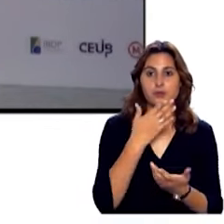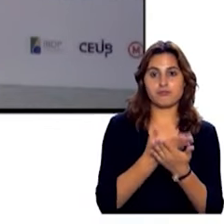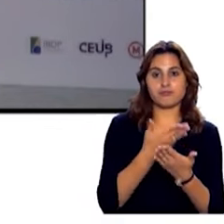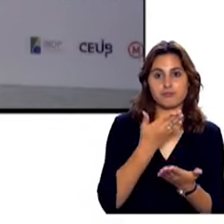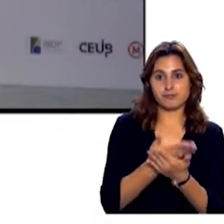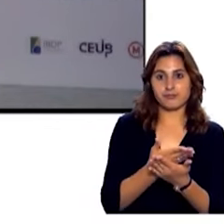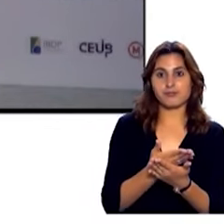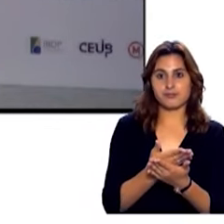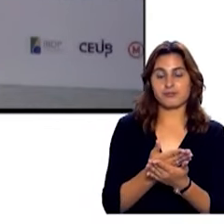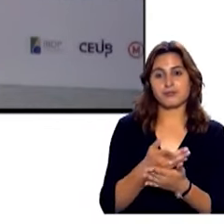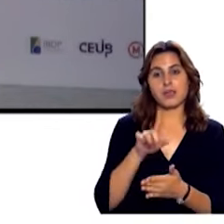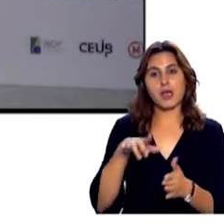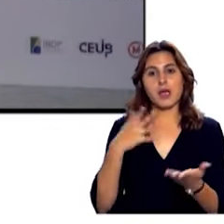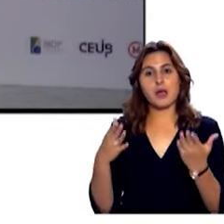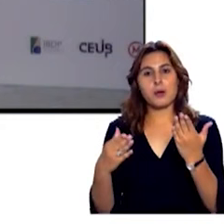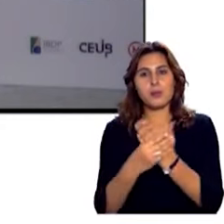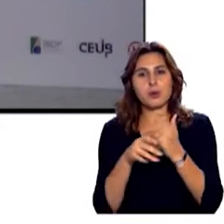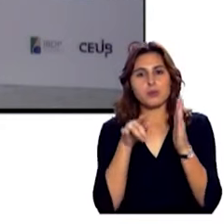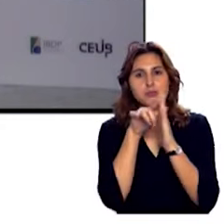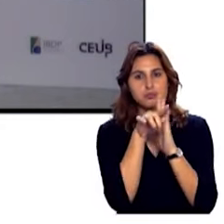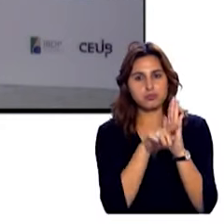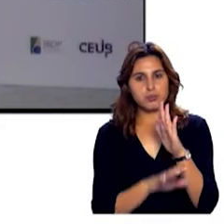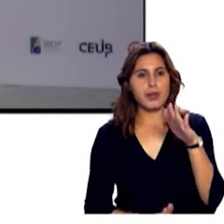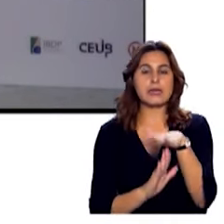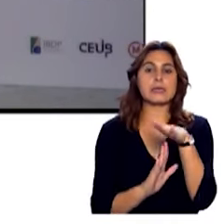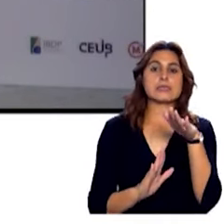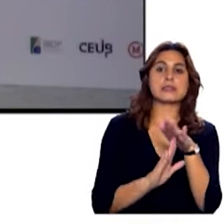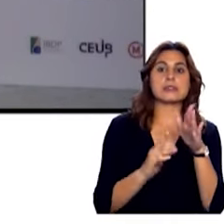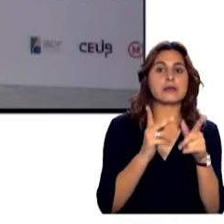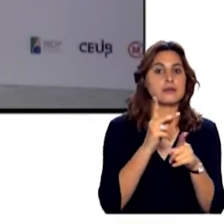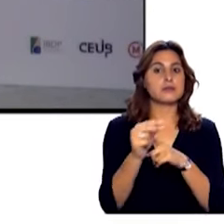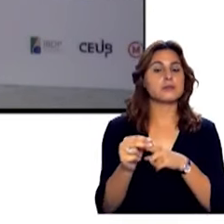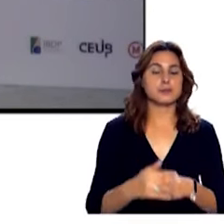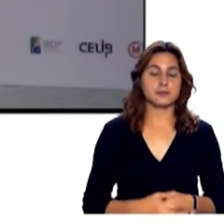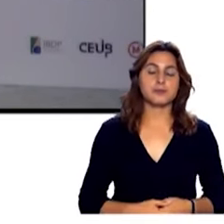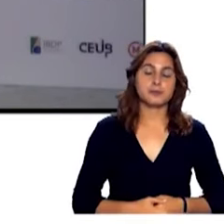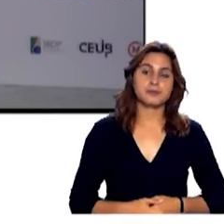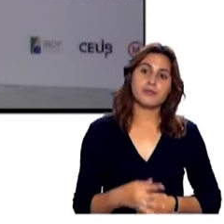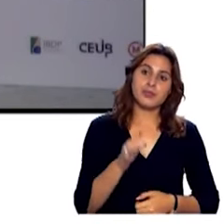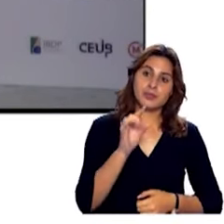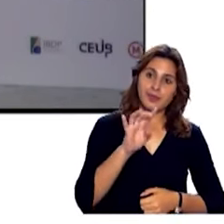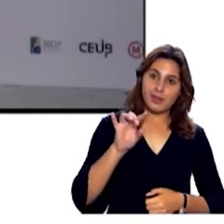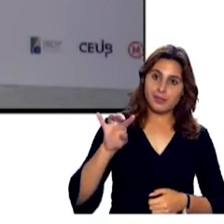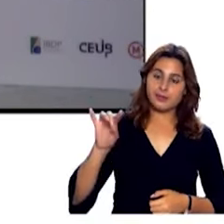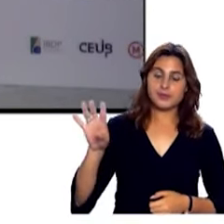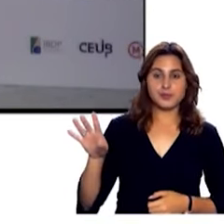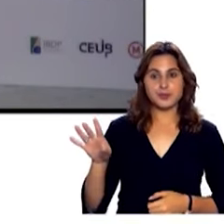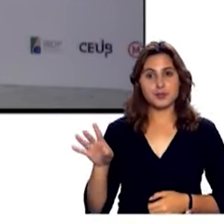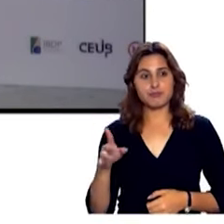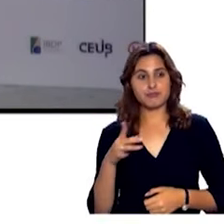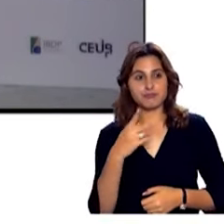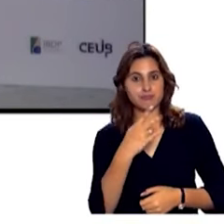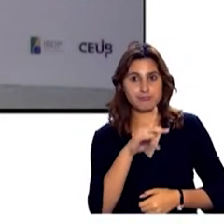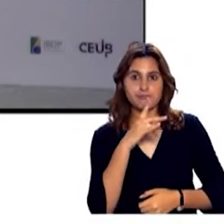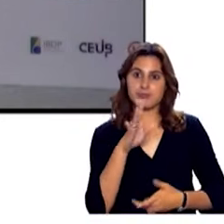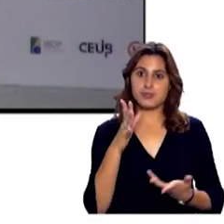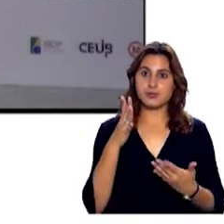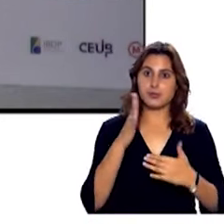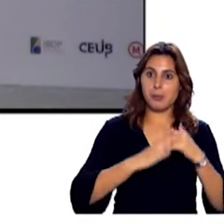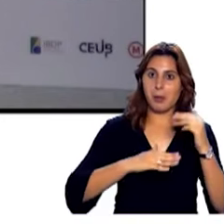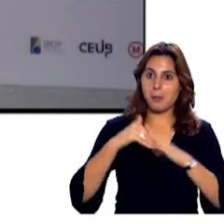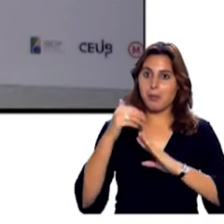filtros para podermos para poder vencer e cada um com as suas e especificidades e